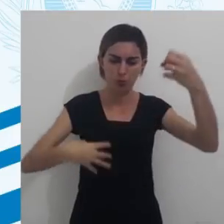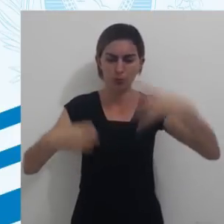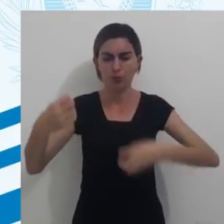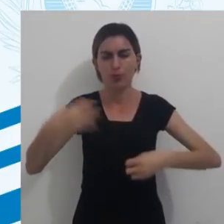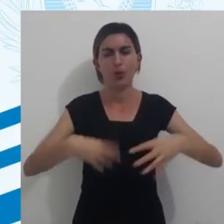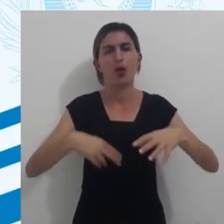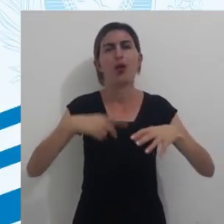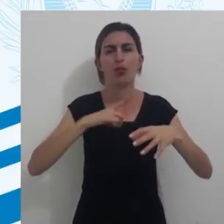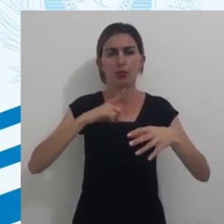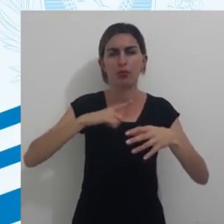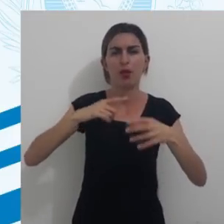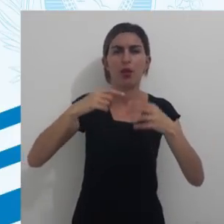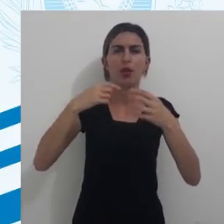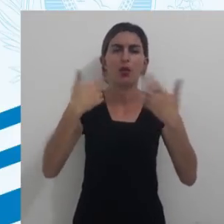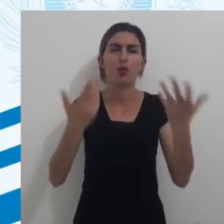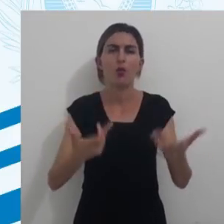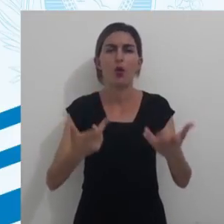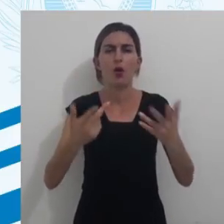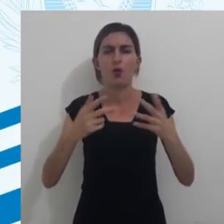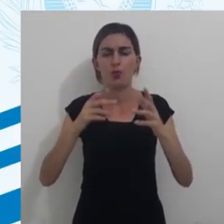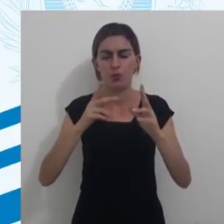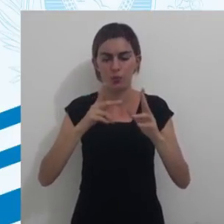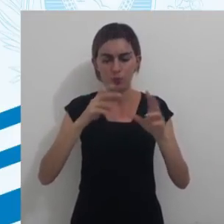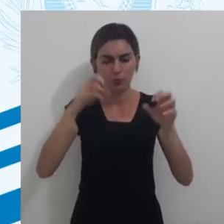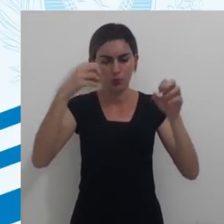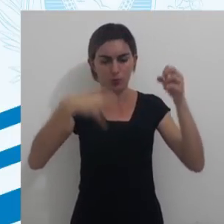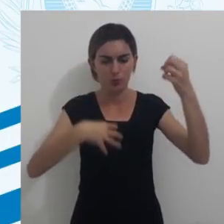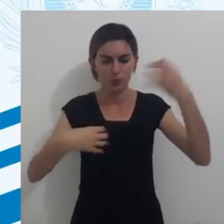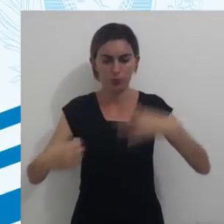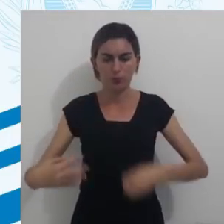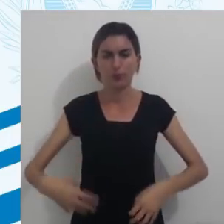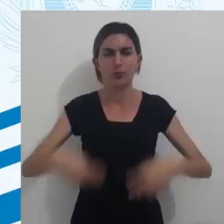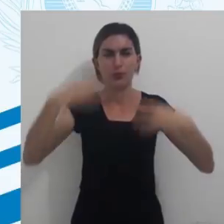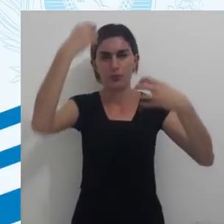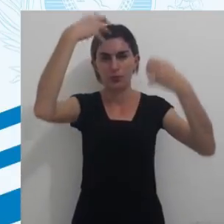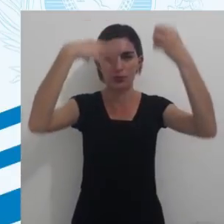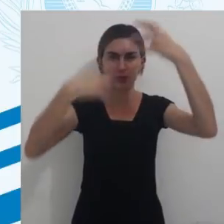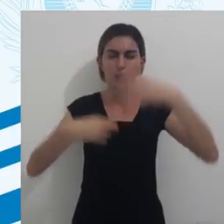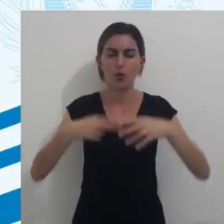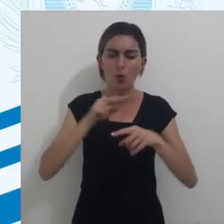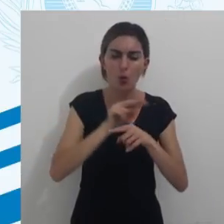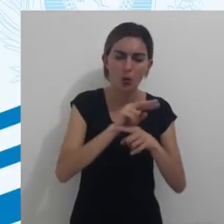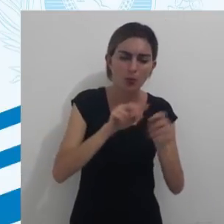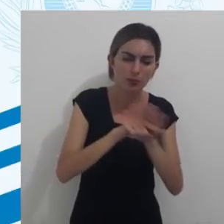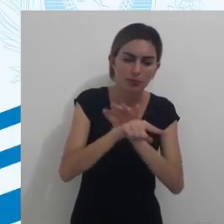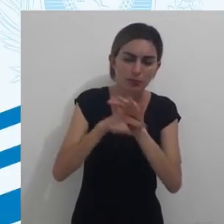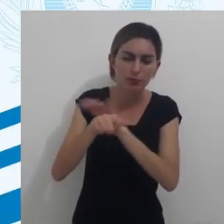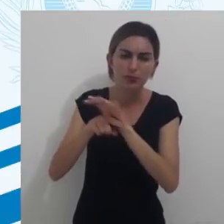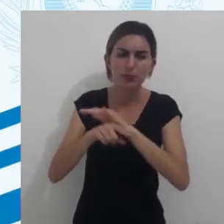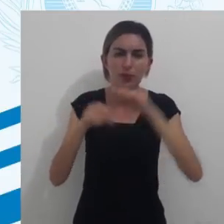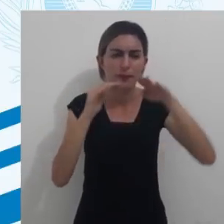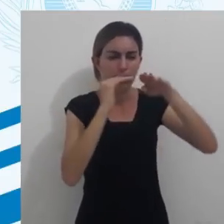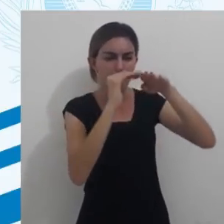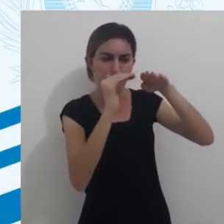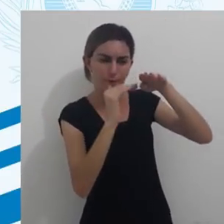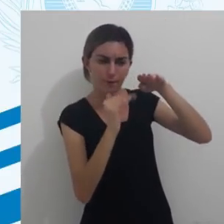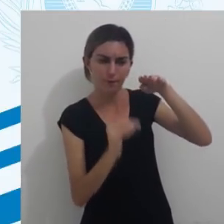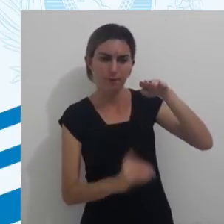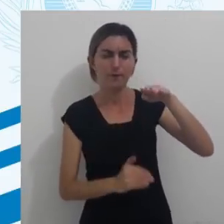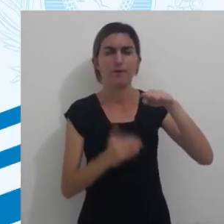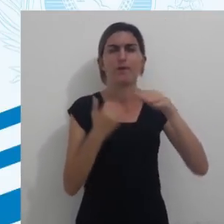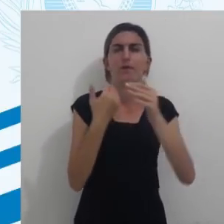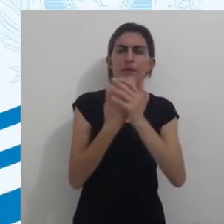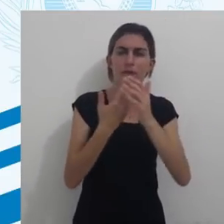Obtém-se imagem de planos de cortes sucessivos, como se observássemos fatias seccionadas,